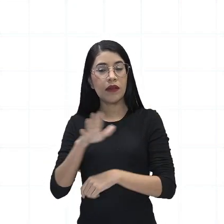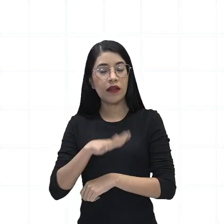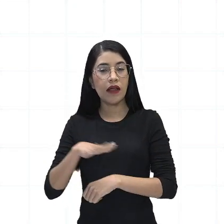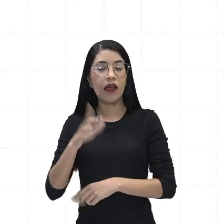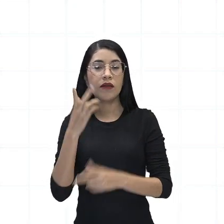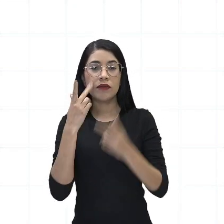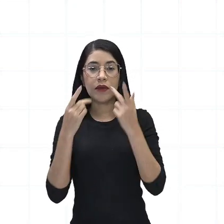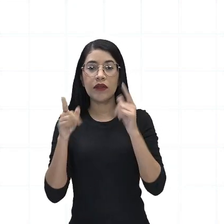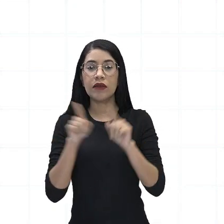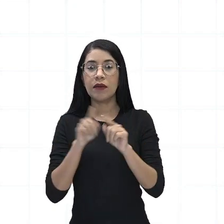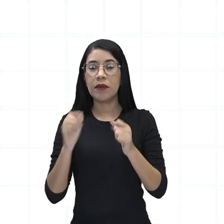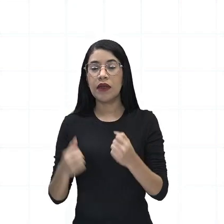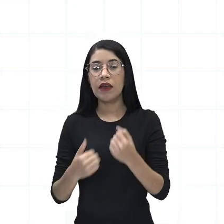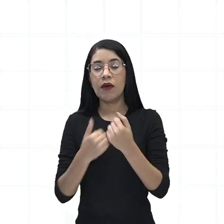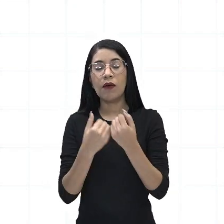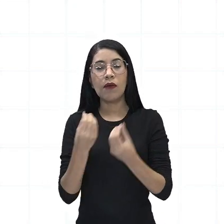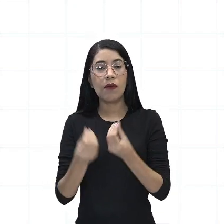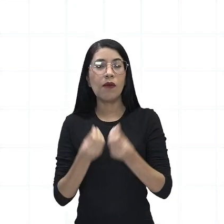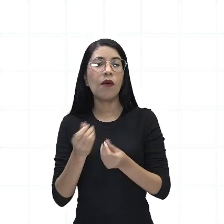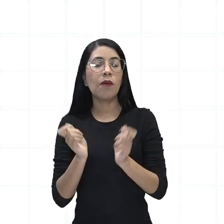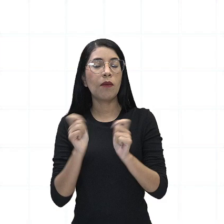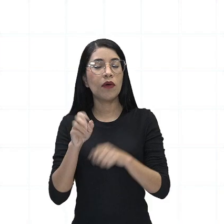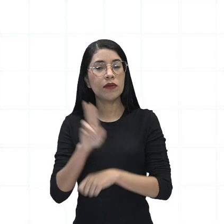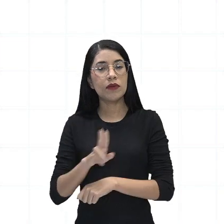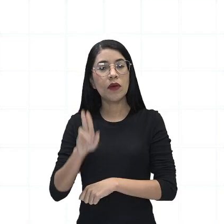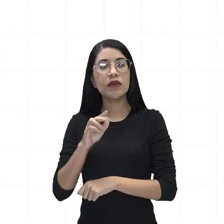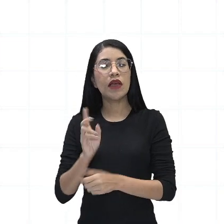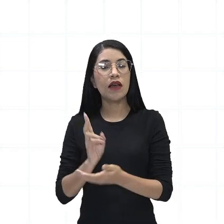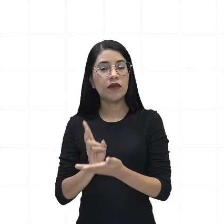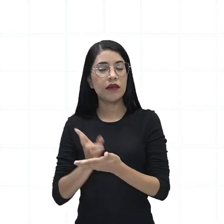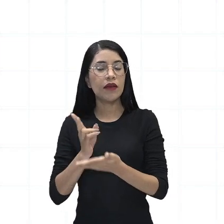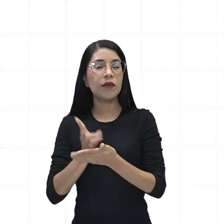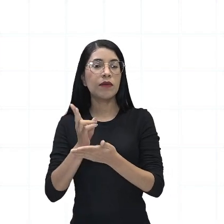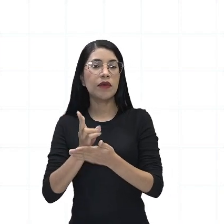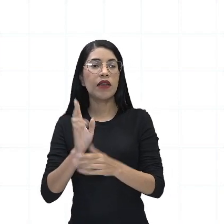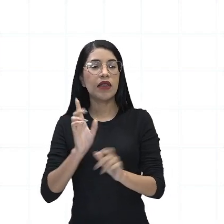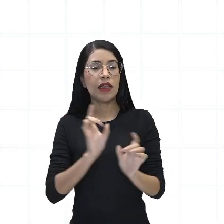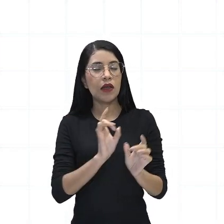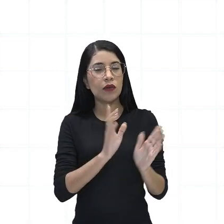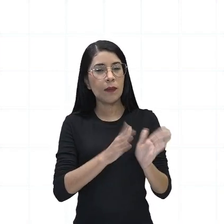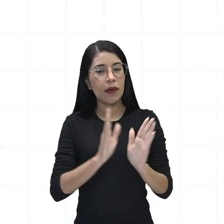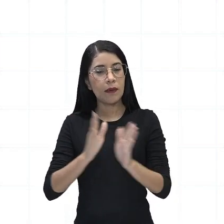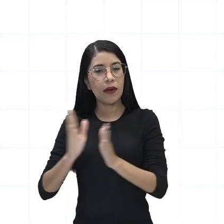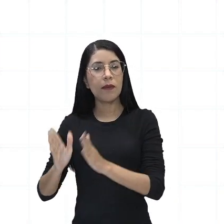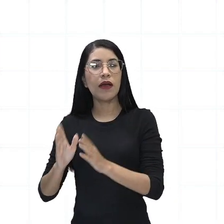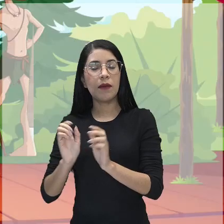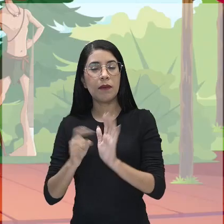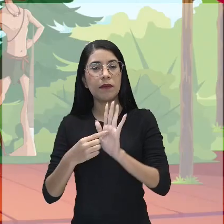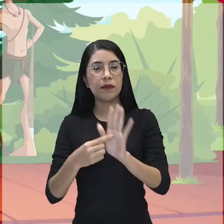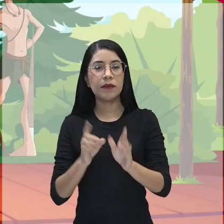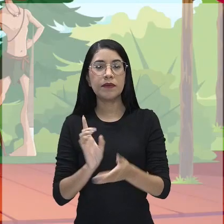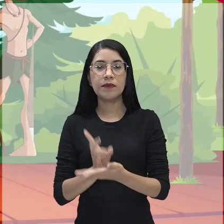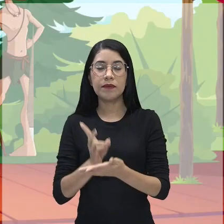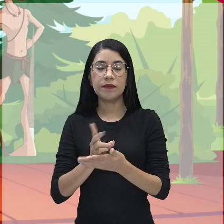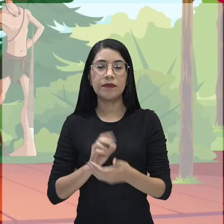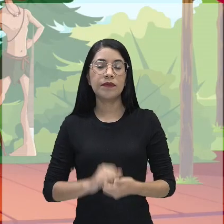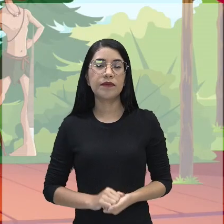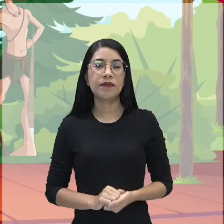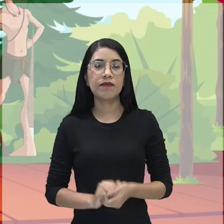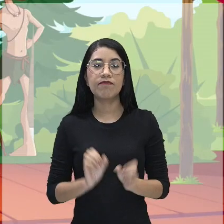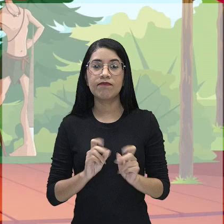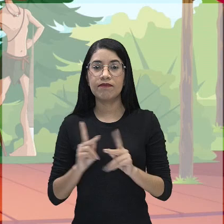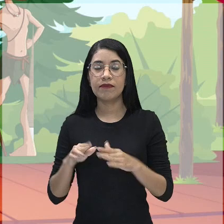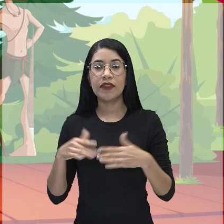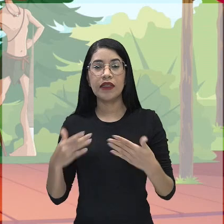que estejam prontos e em condições ideais para cada apresentação. Muito bem! E nós